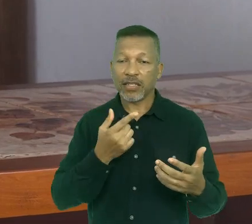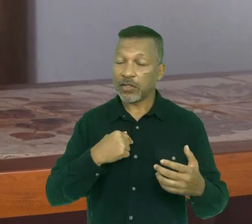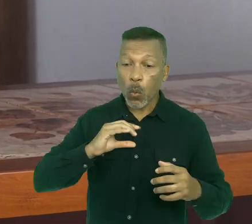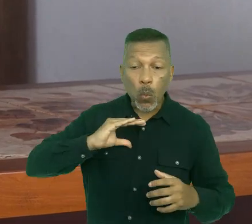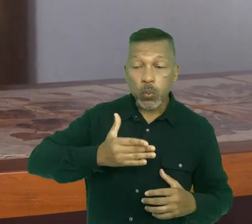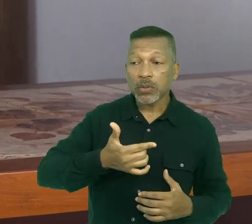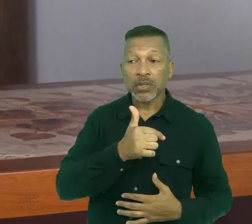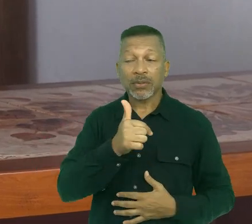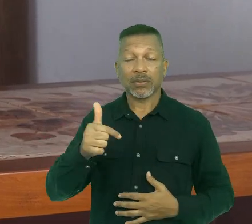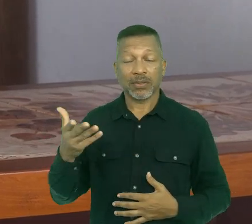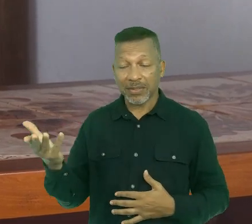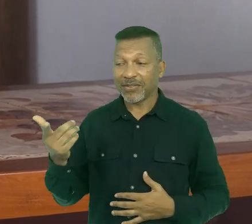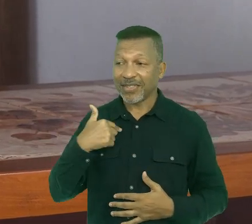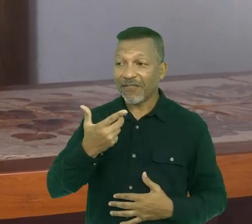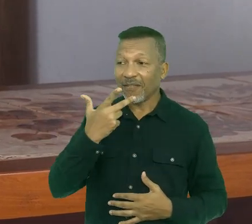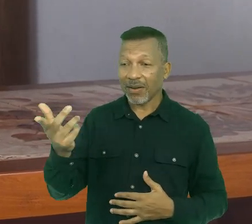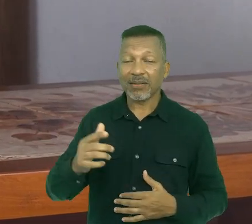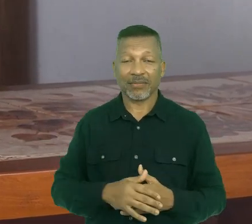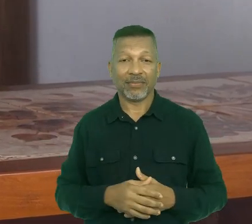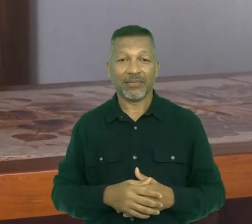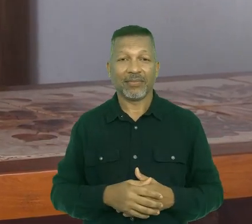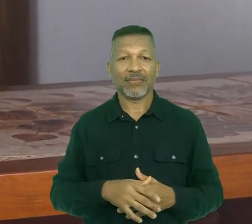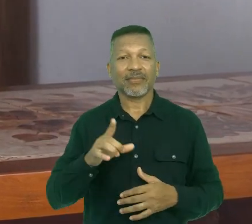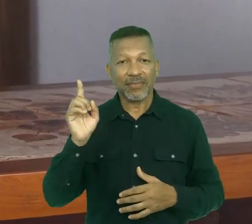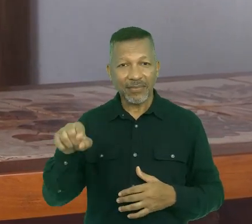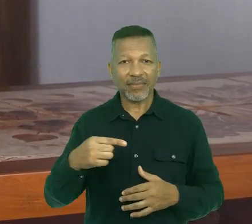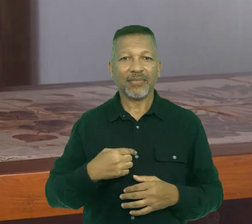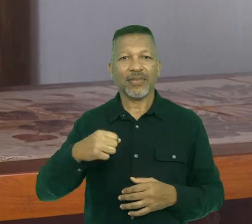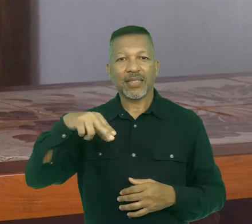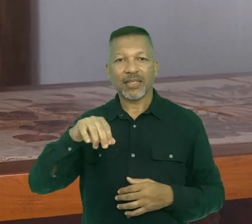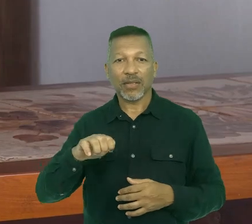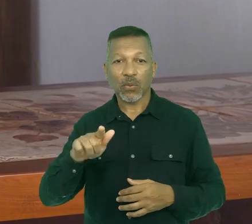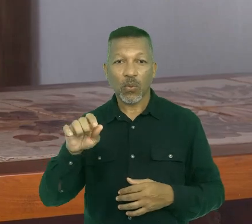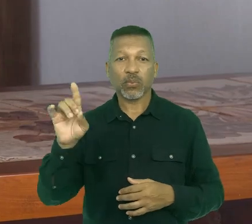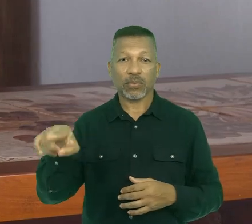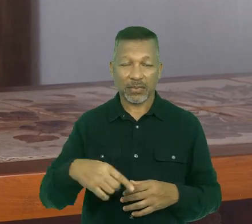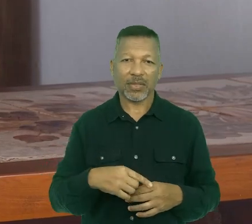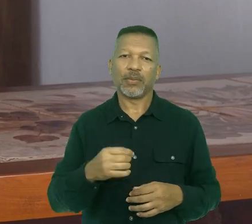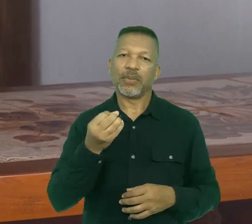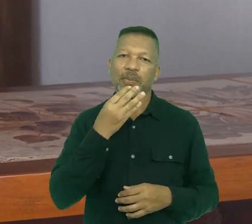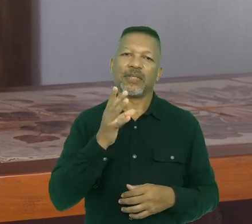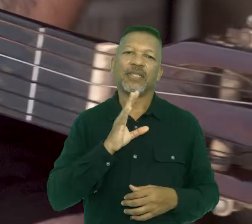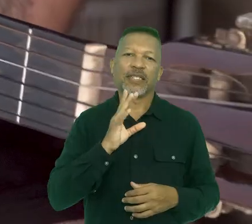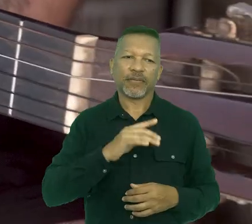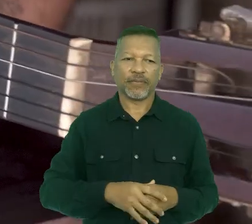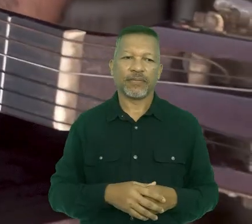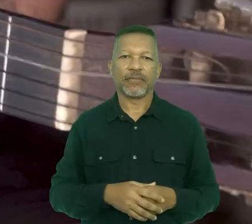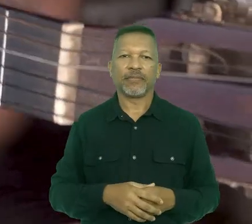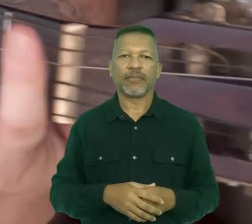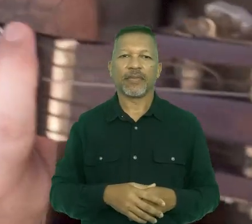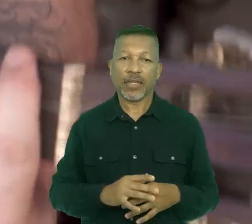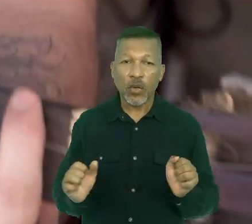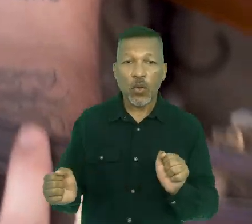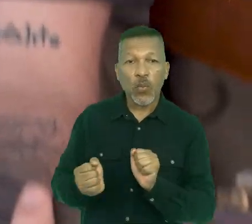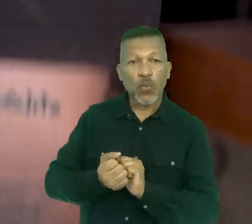tinha coragem de falar. Você e a Negô, né, principalmente, assim. É legal. Tô com